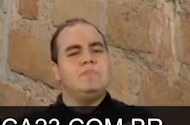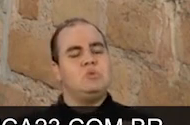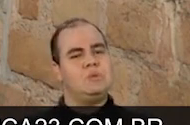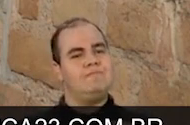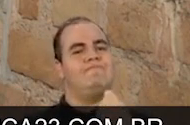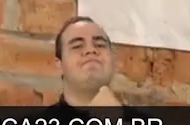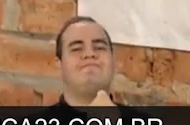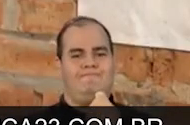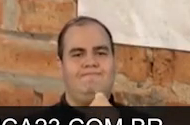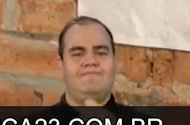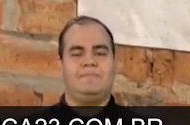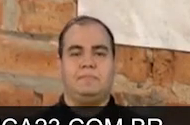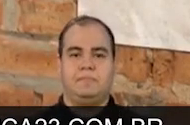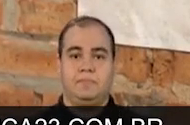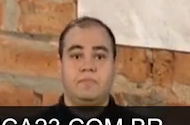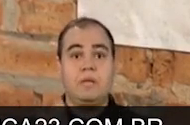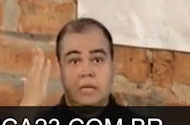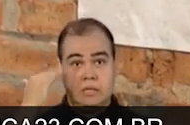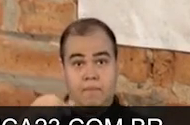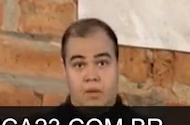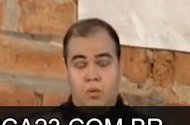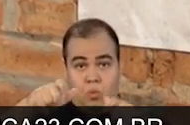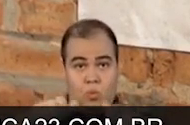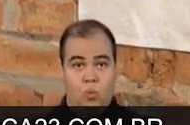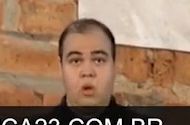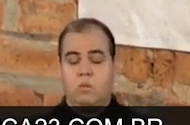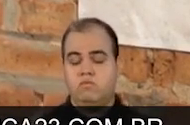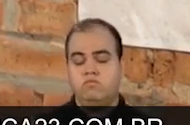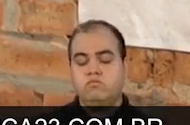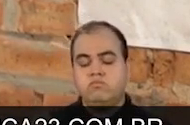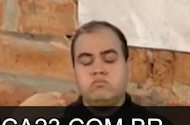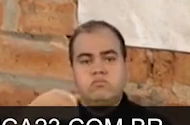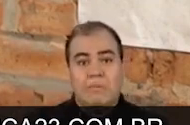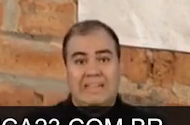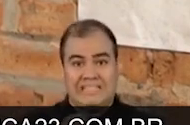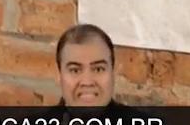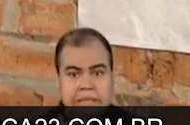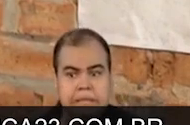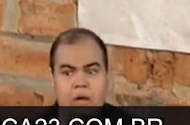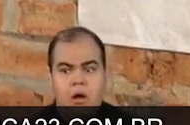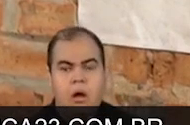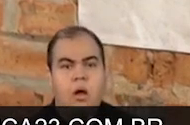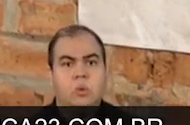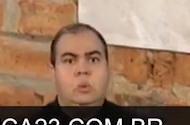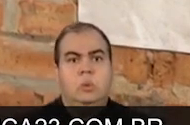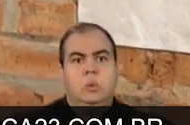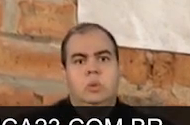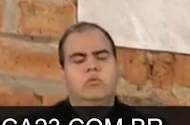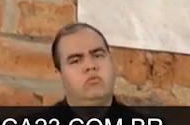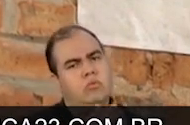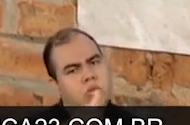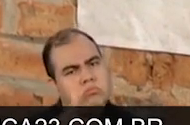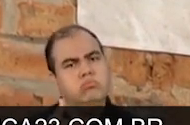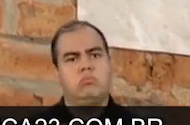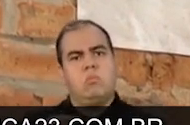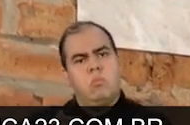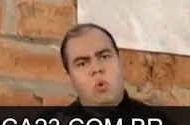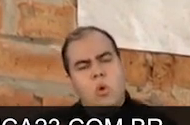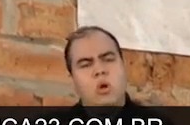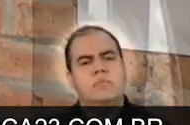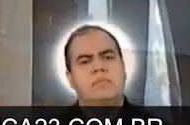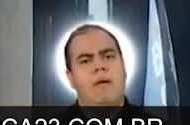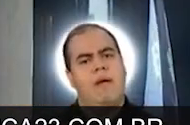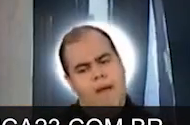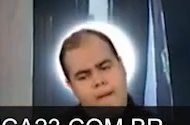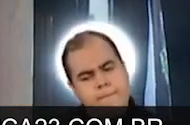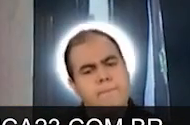no total. Saber que tem um lugar onde você vai e se tiver, der algo errado, você está protegida ali, tem um